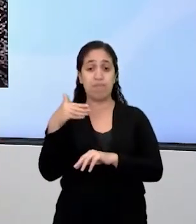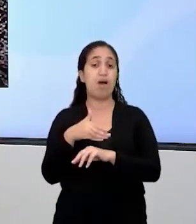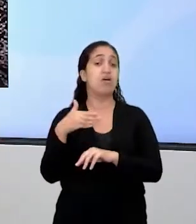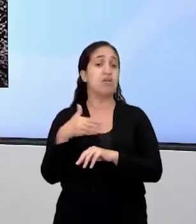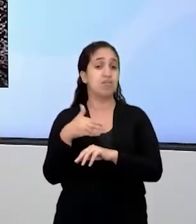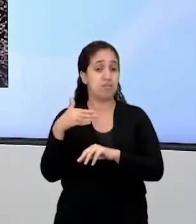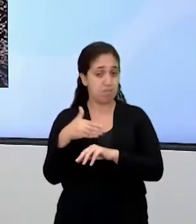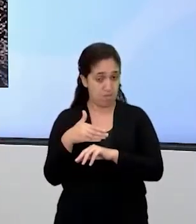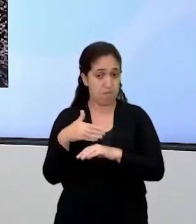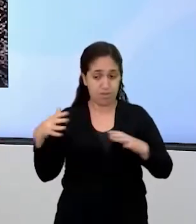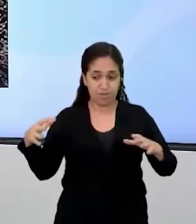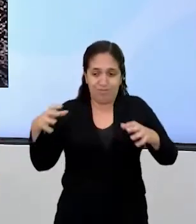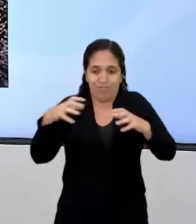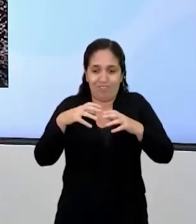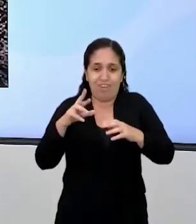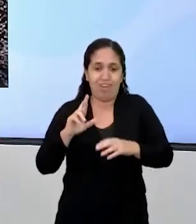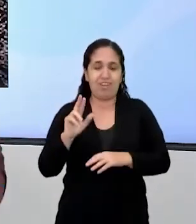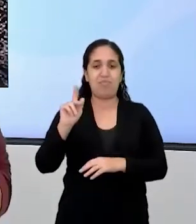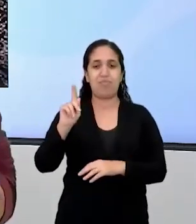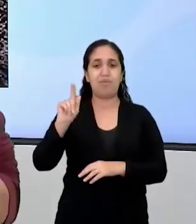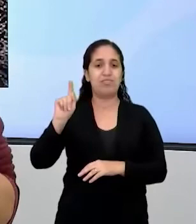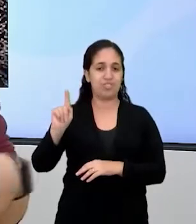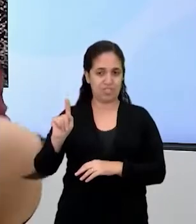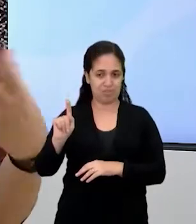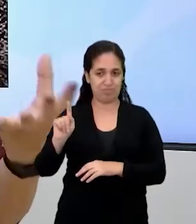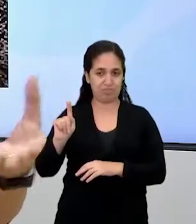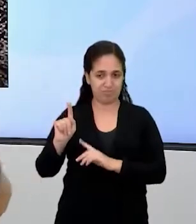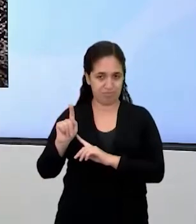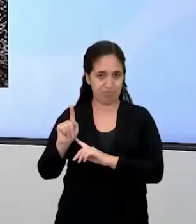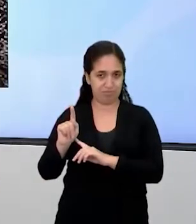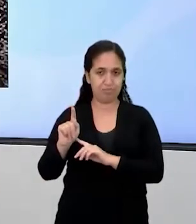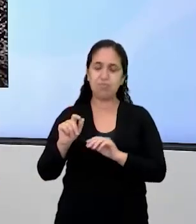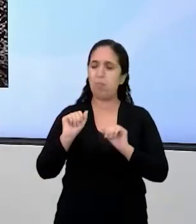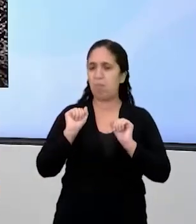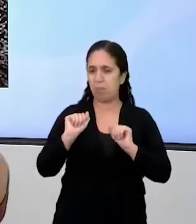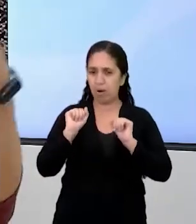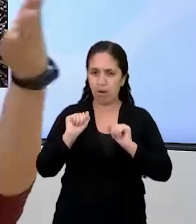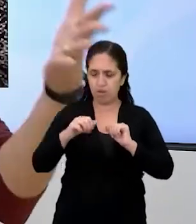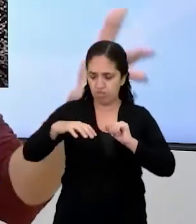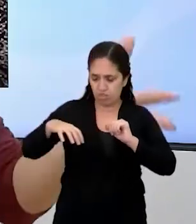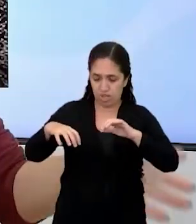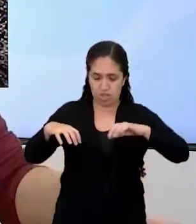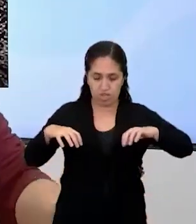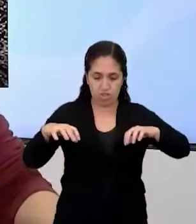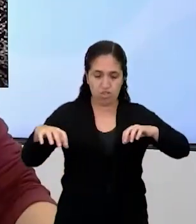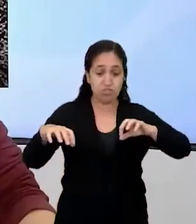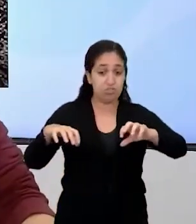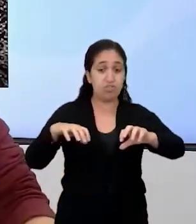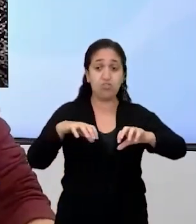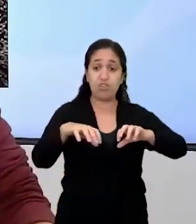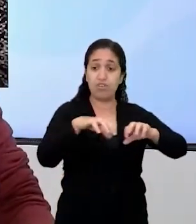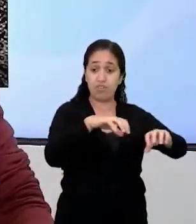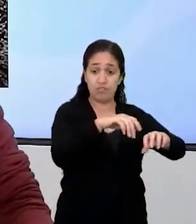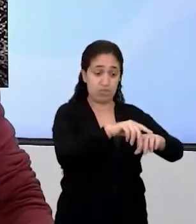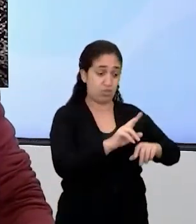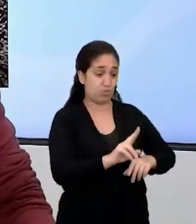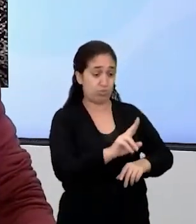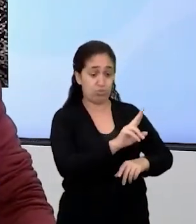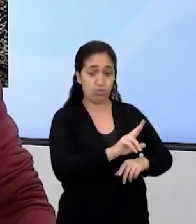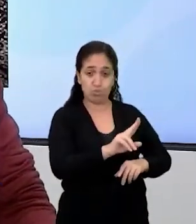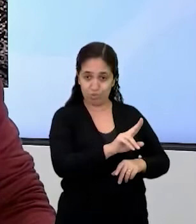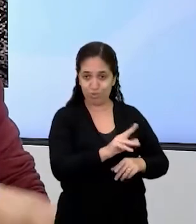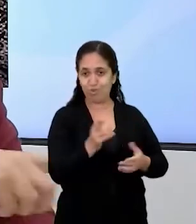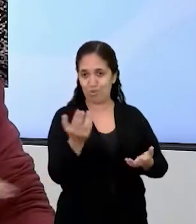aí desse grande jogo de RPG. Vocês podem até se dividir, enquanto uns utilizam o jogo como nós